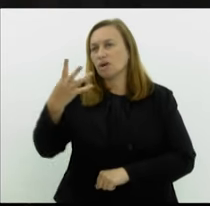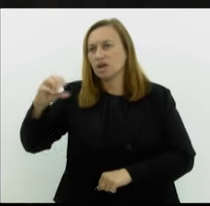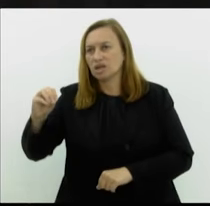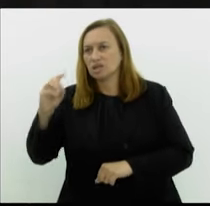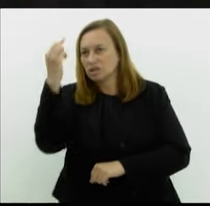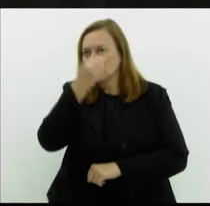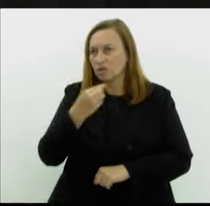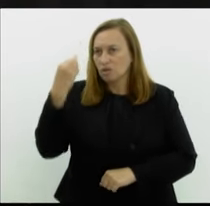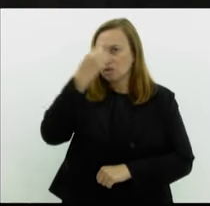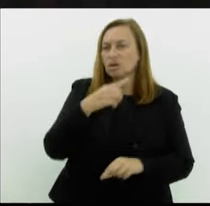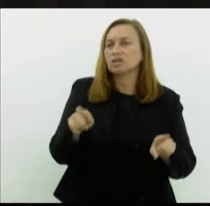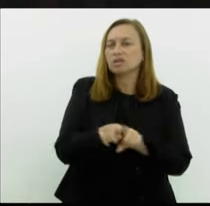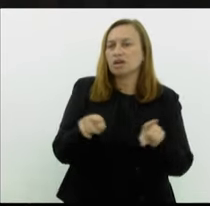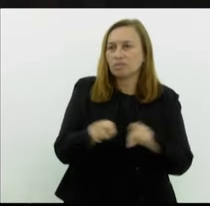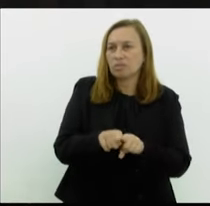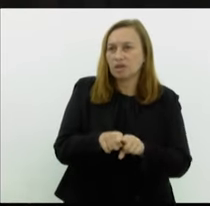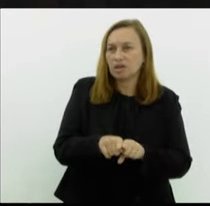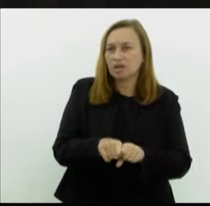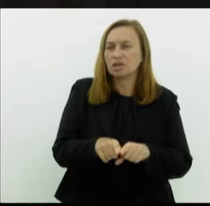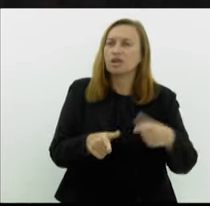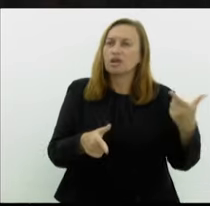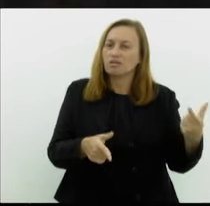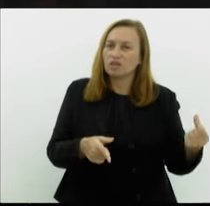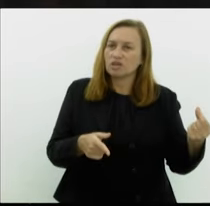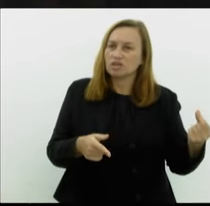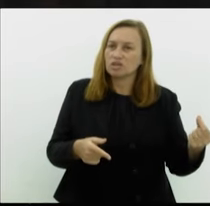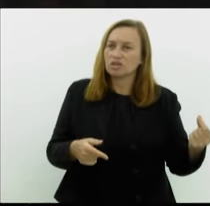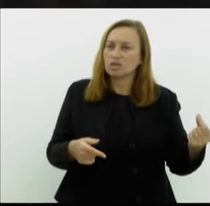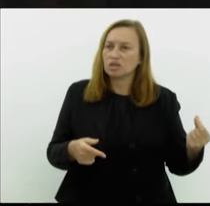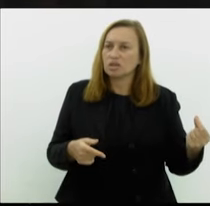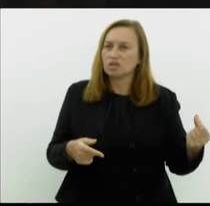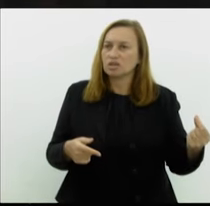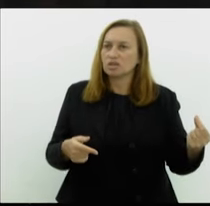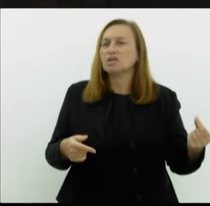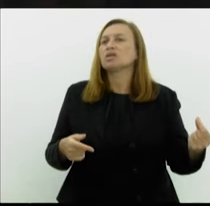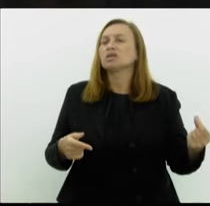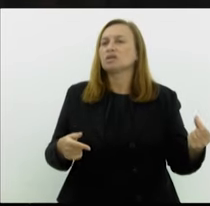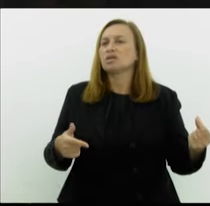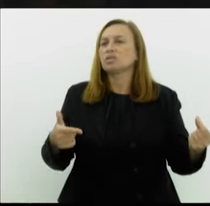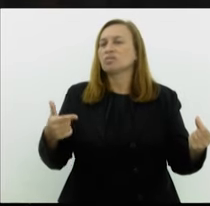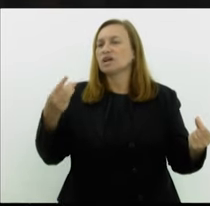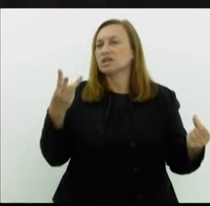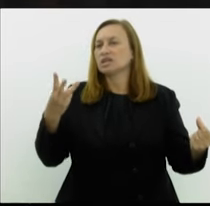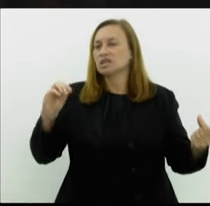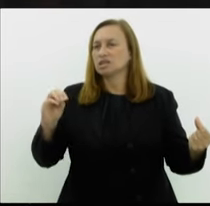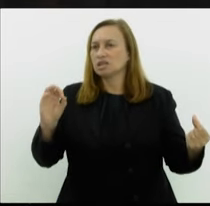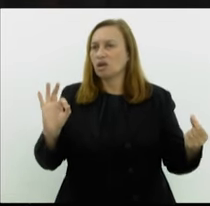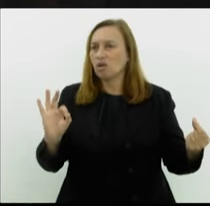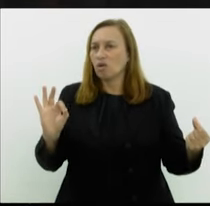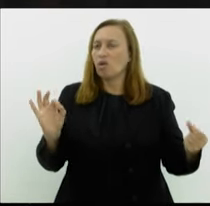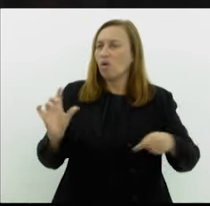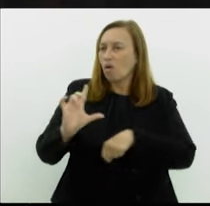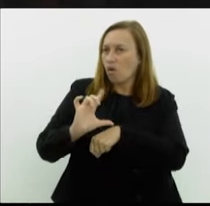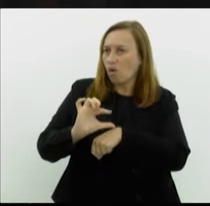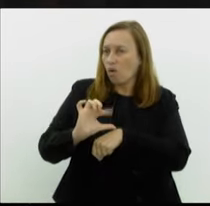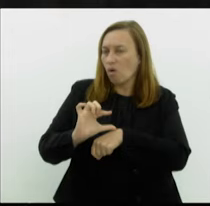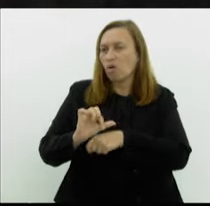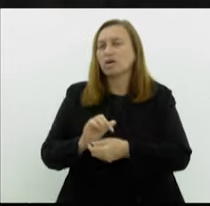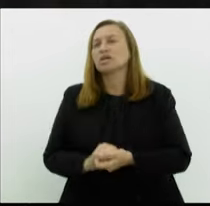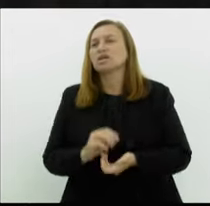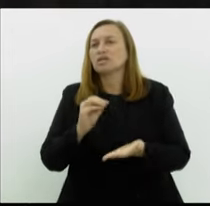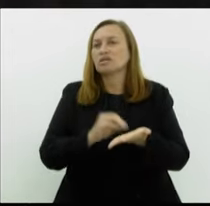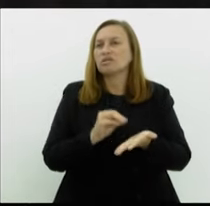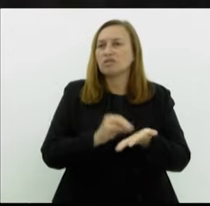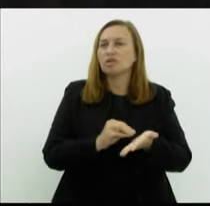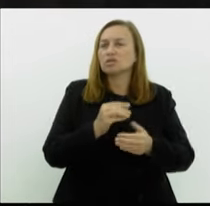dos profissionais da SEDUC de 20 para 30 horas, para que, ainda assim, nós pudéssemos recompor esse déficit, essa falta